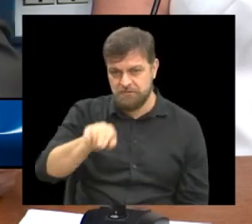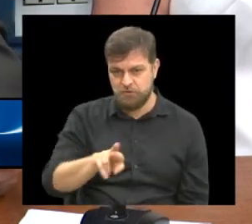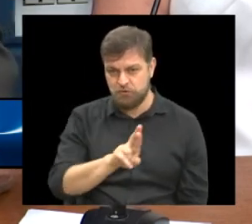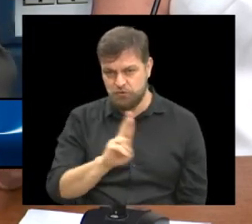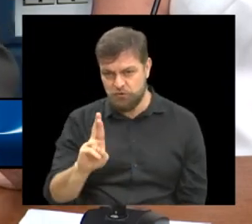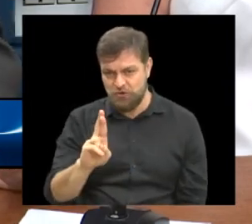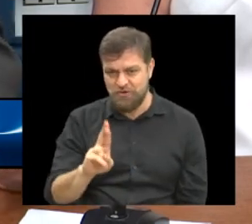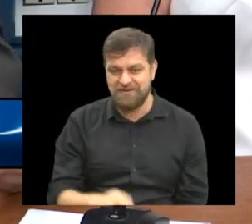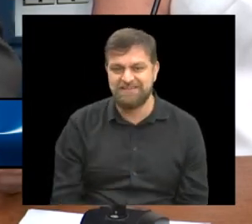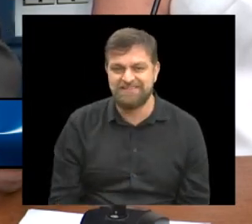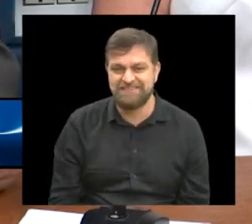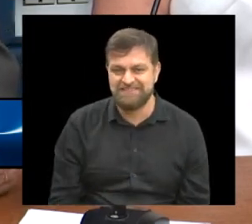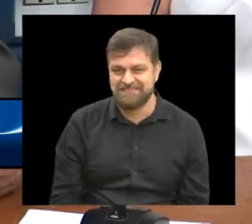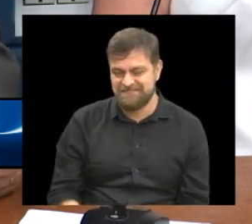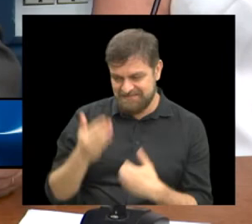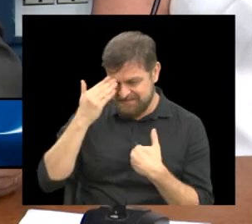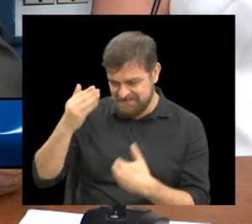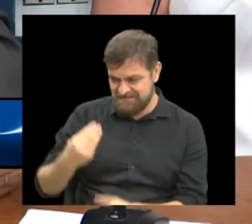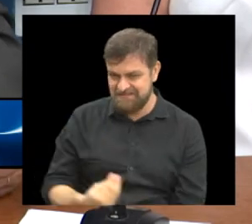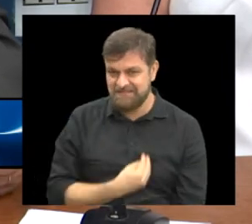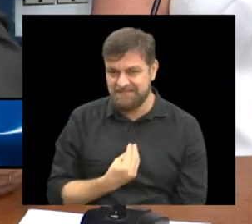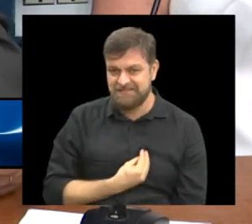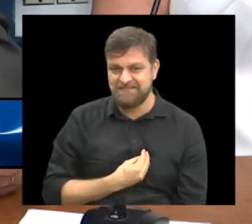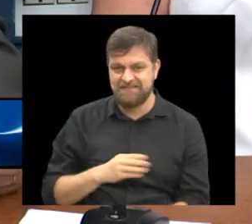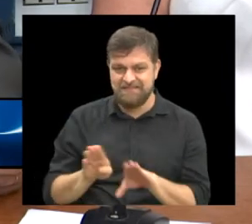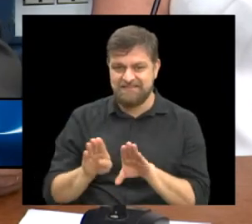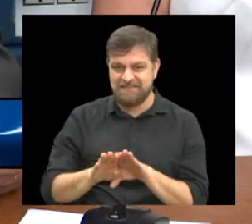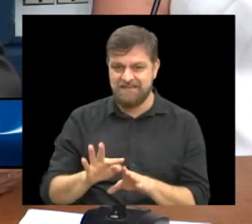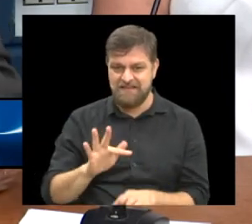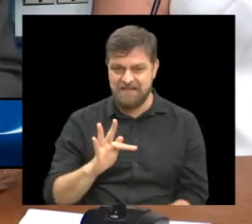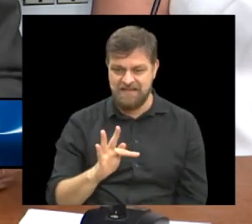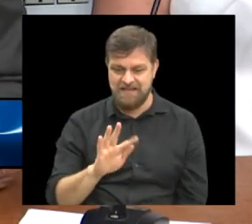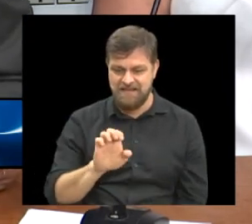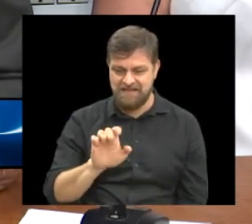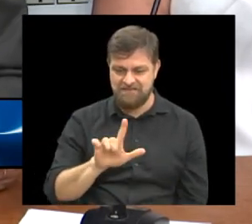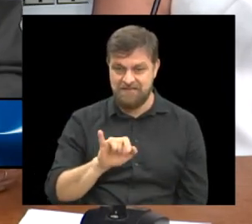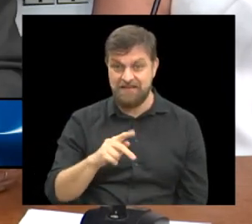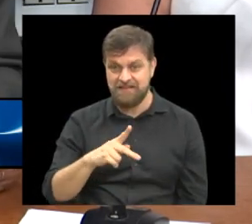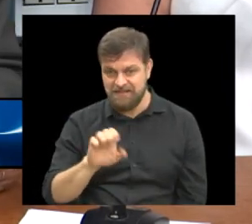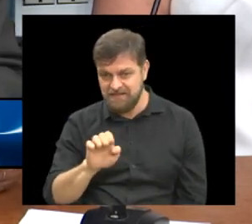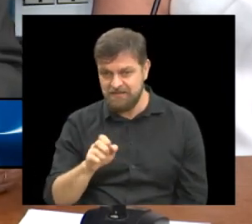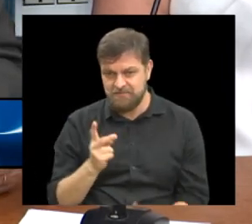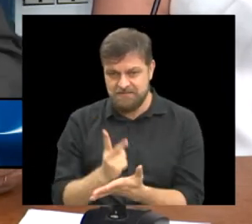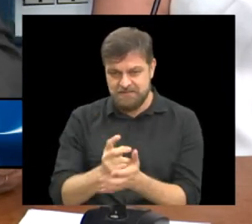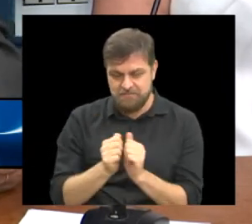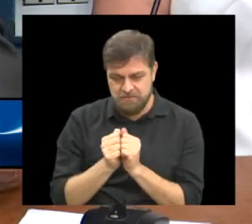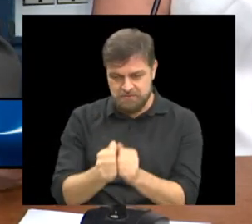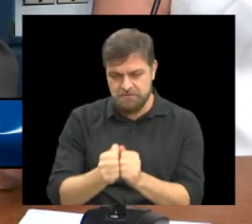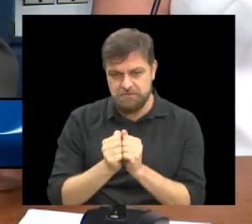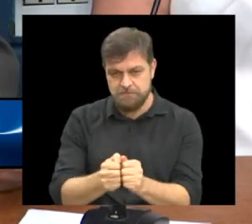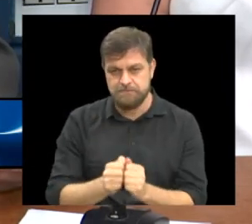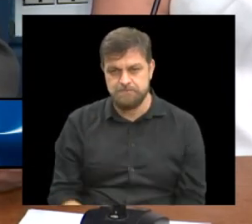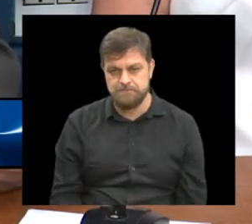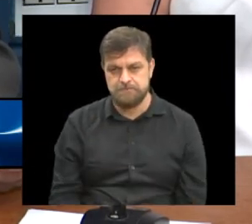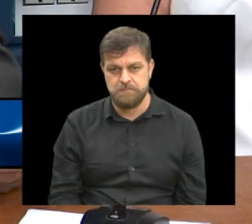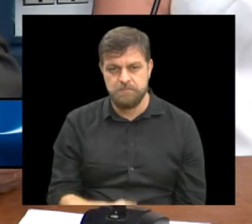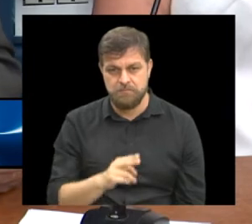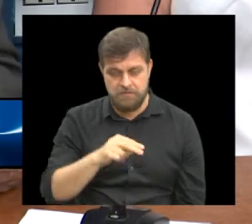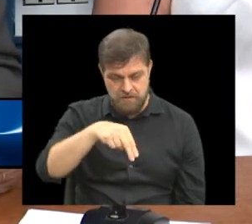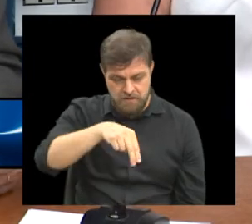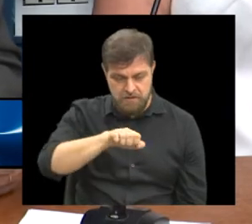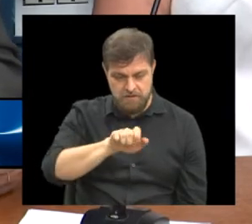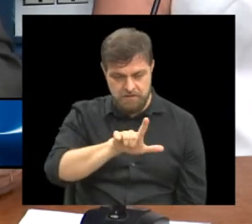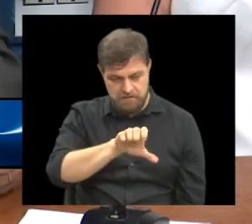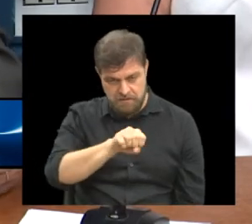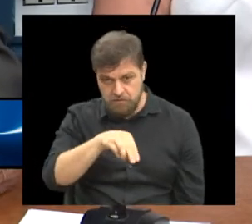Junião também, muito obrigado pela presença, seu Felipe, sempre junto conosco, seu Nelson, muito obrigado pela